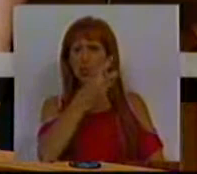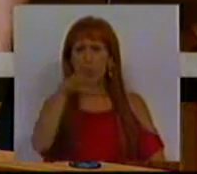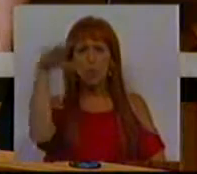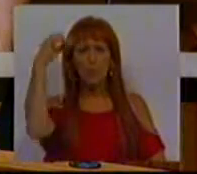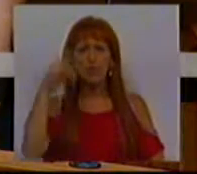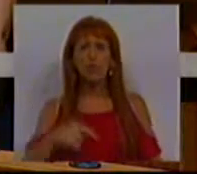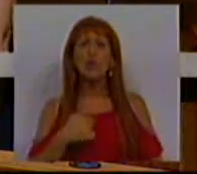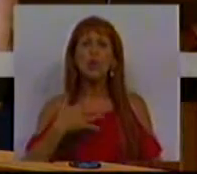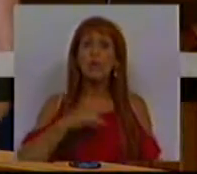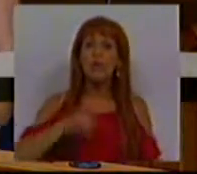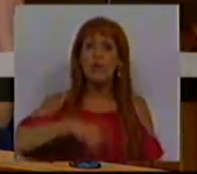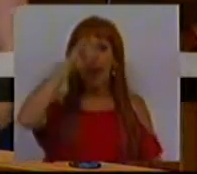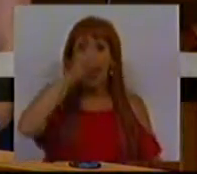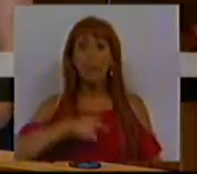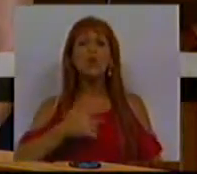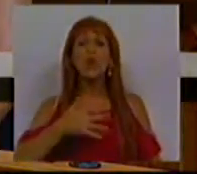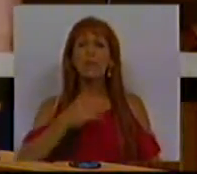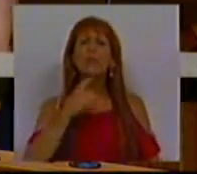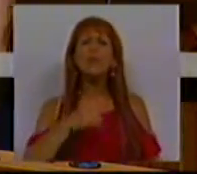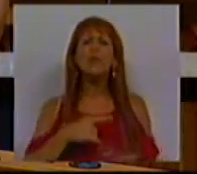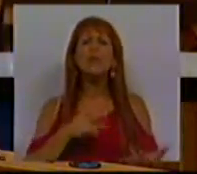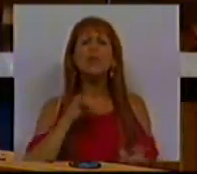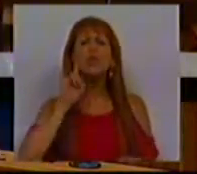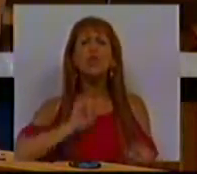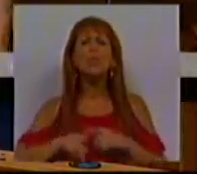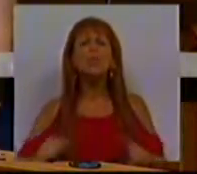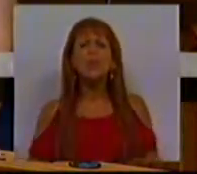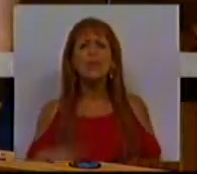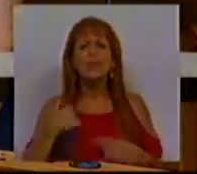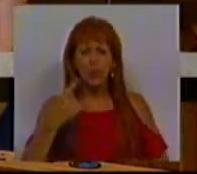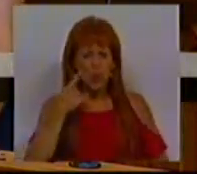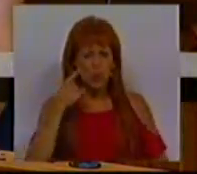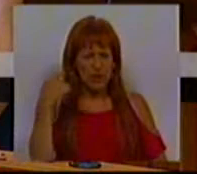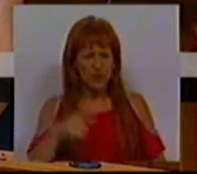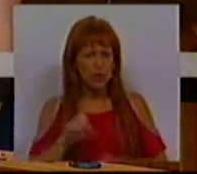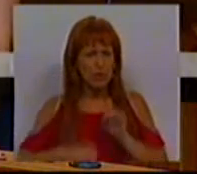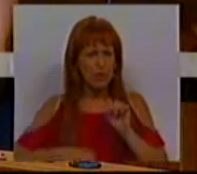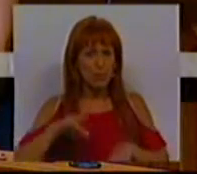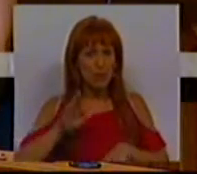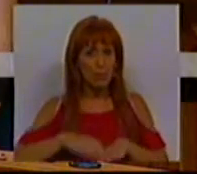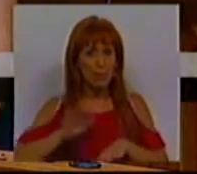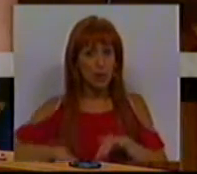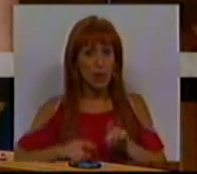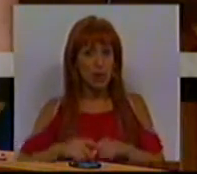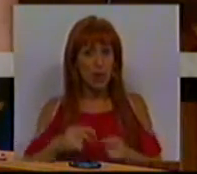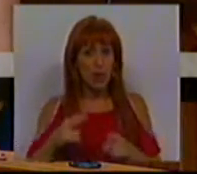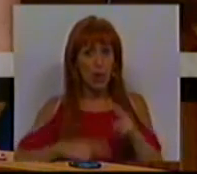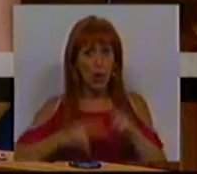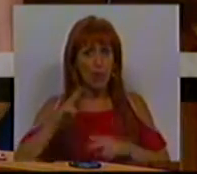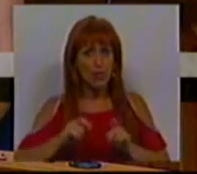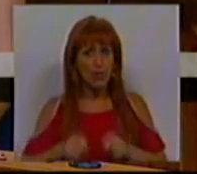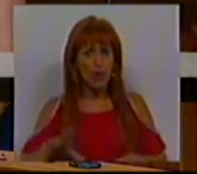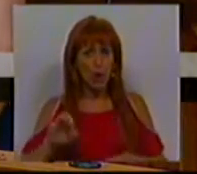professores. Gostava também de lembrar e gostava de perguntar à senhora deputada se tem conhecimento do que se passa relativamente às obras do Salão